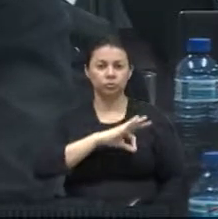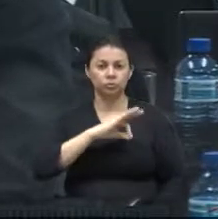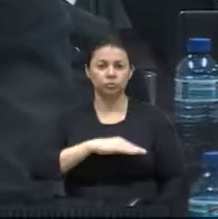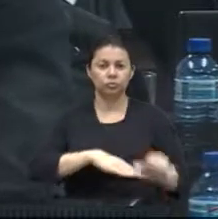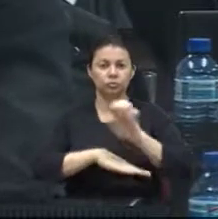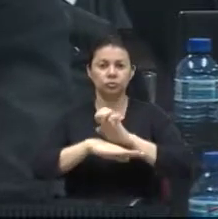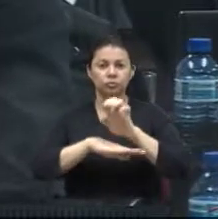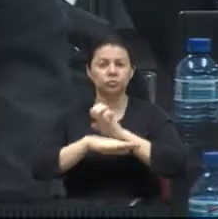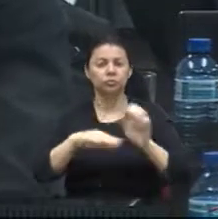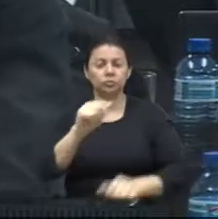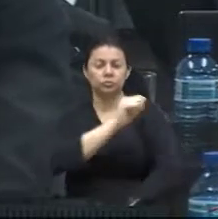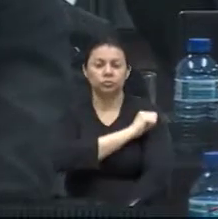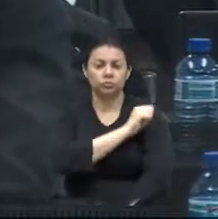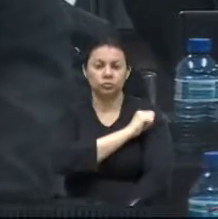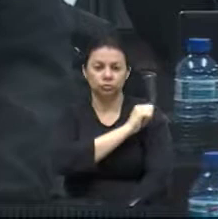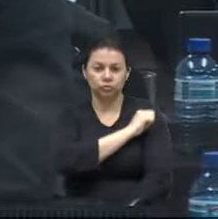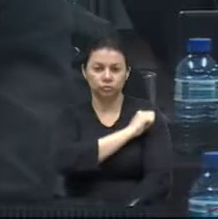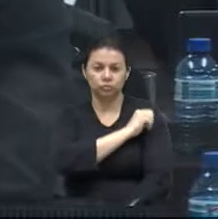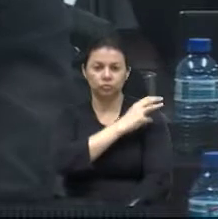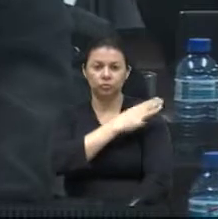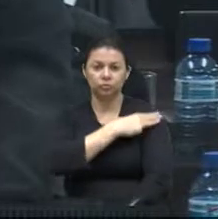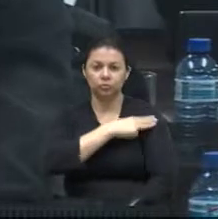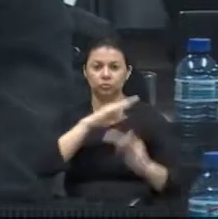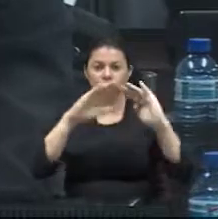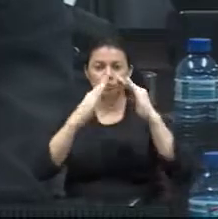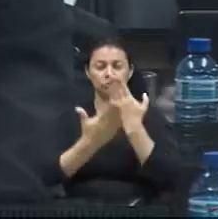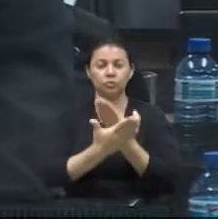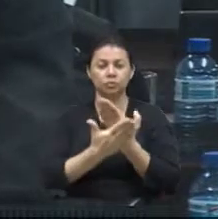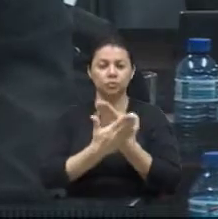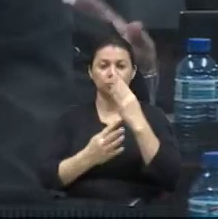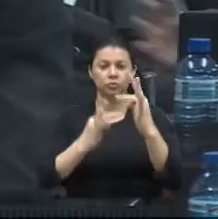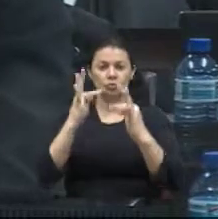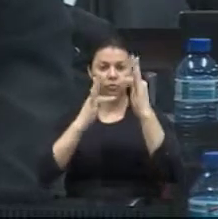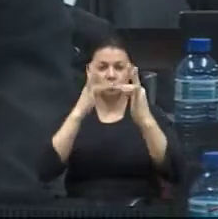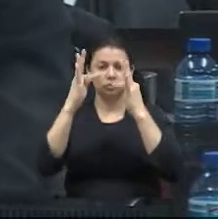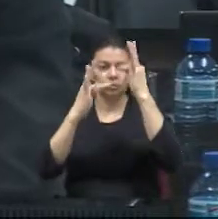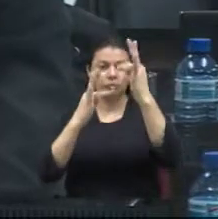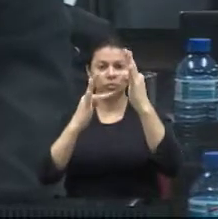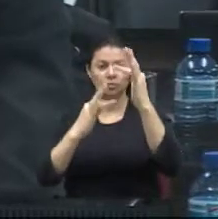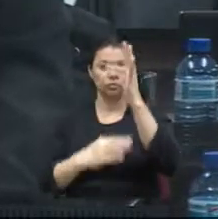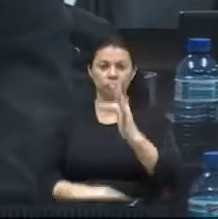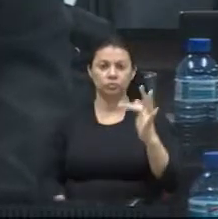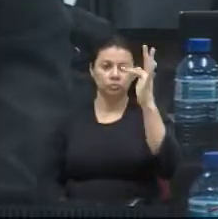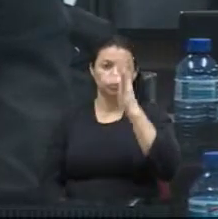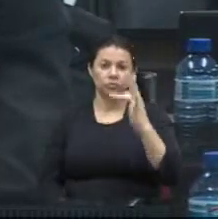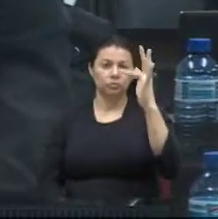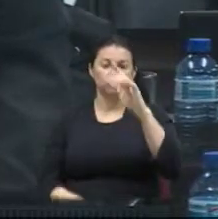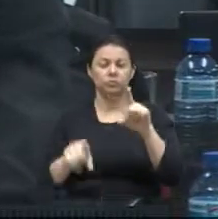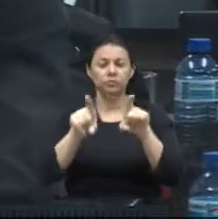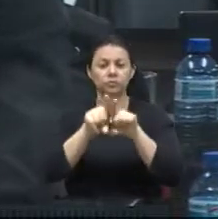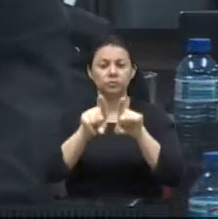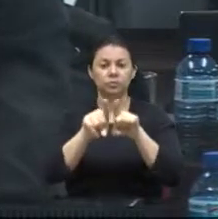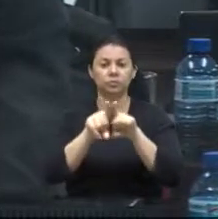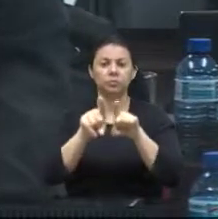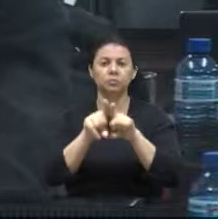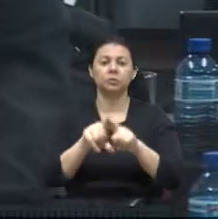como dá outras providências o estágio remunerado no âmbito da câmara